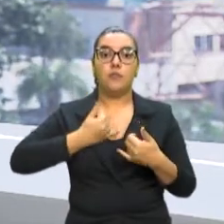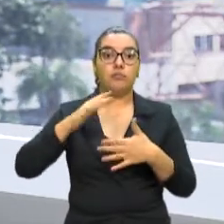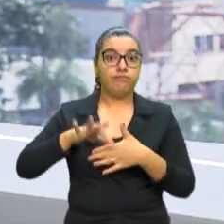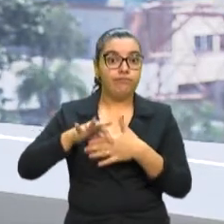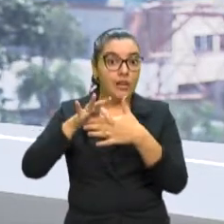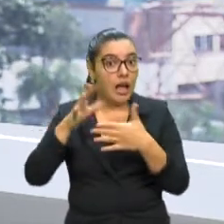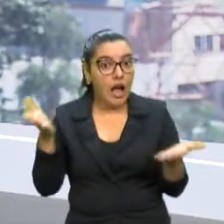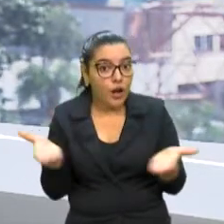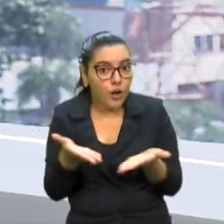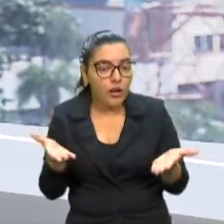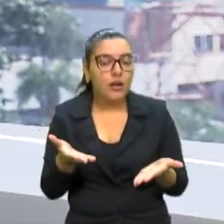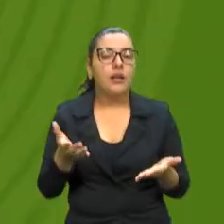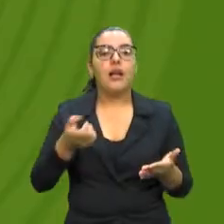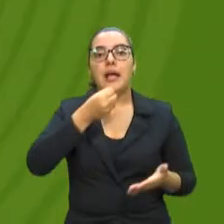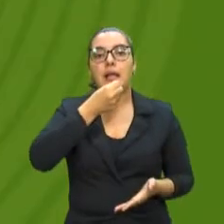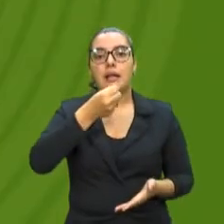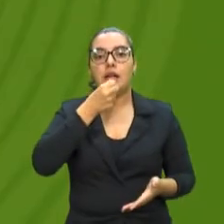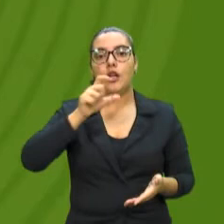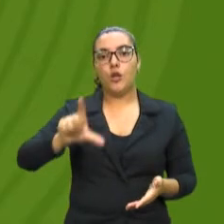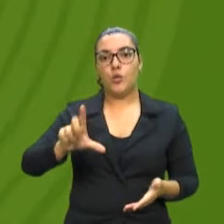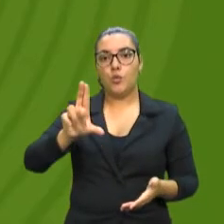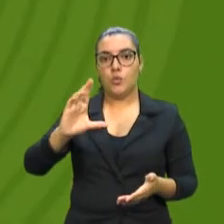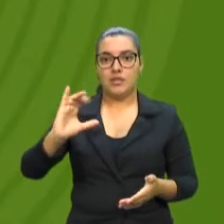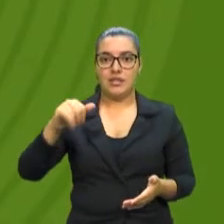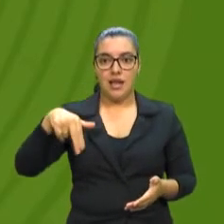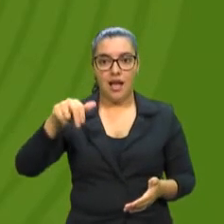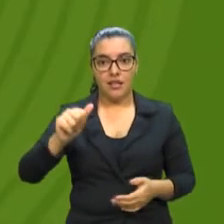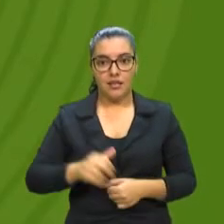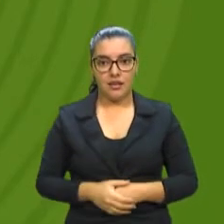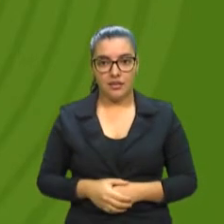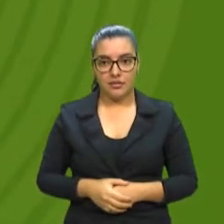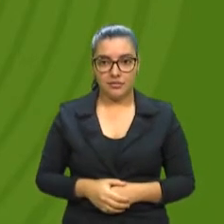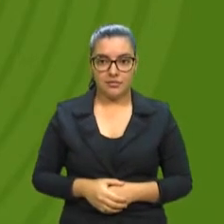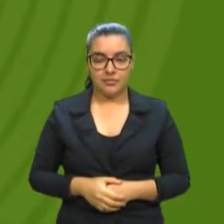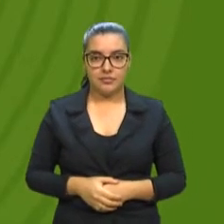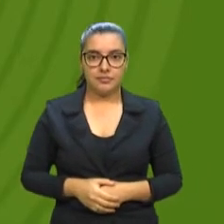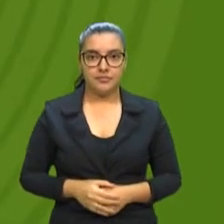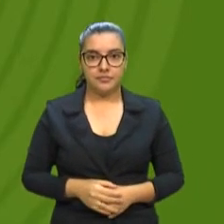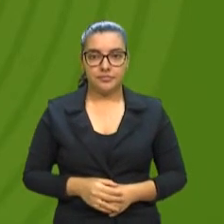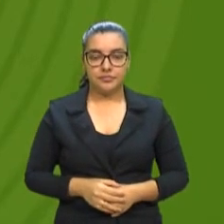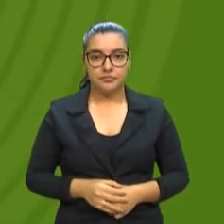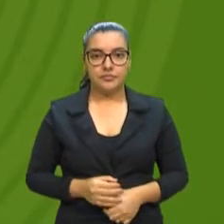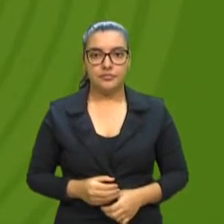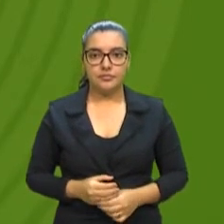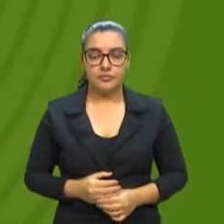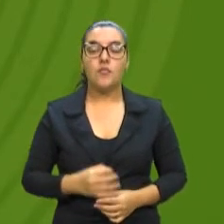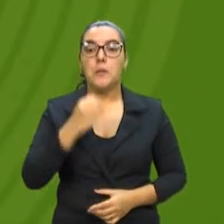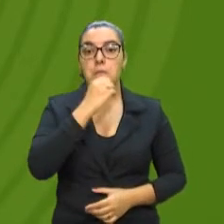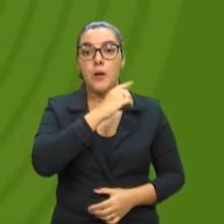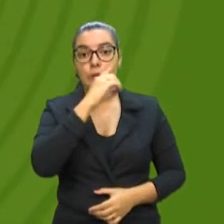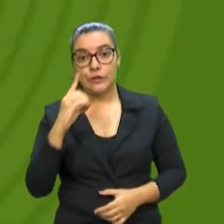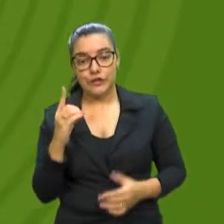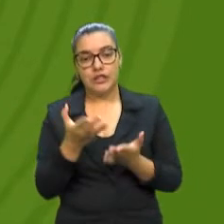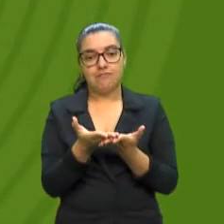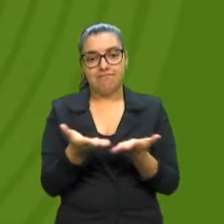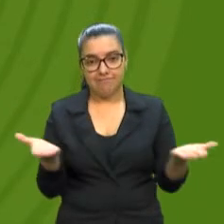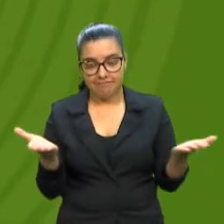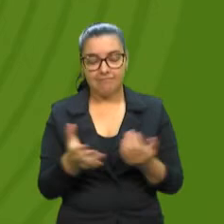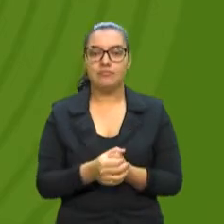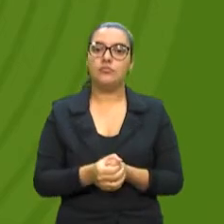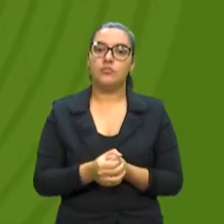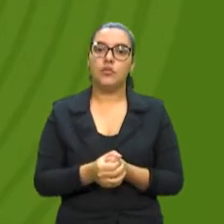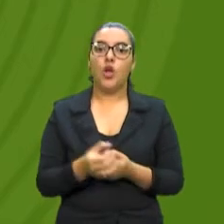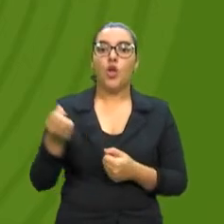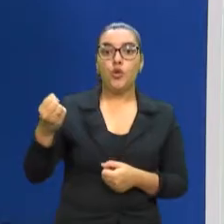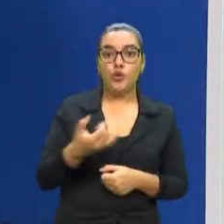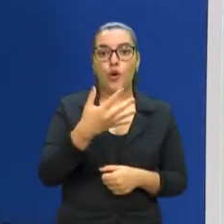é a repórter Luciana de Andrade. Bom dia, Luciana. Bom dia, Tiago. Bom dia a todos. O novo